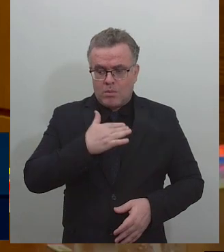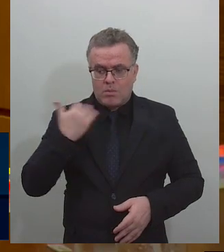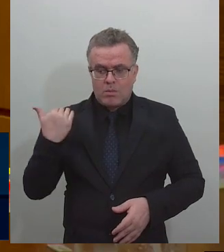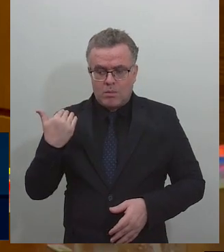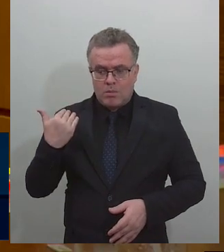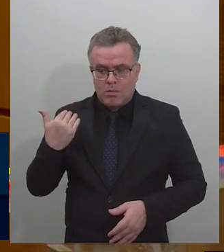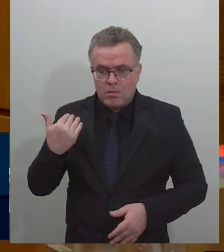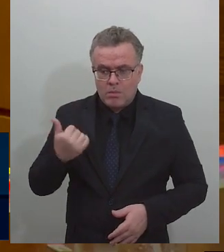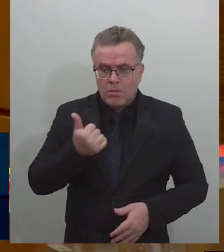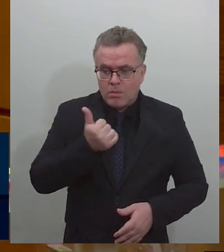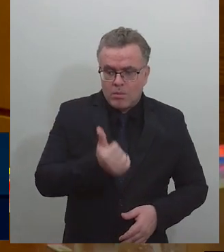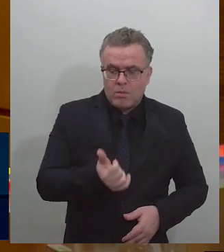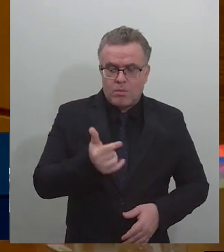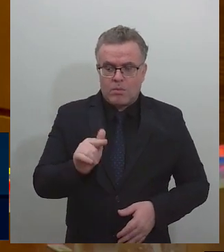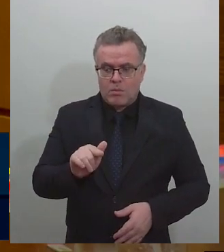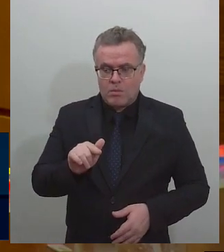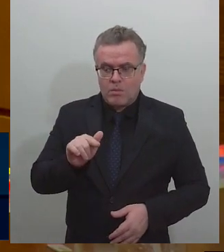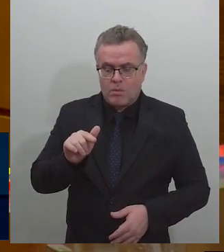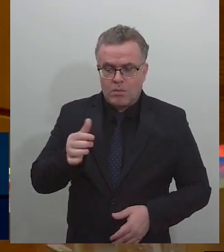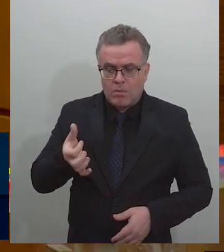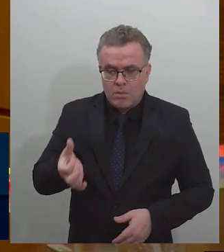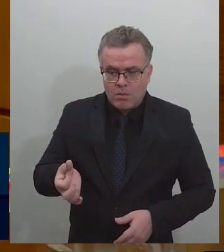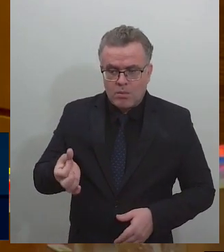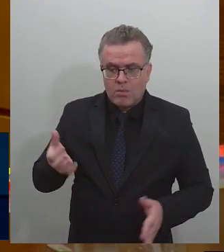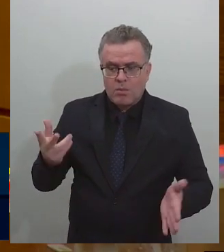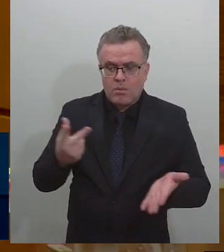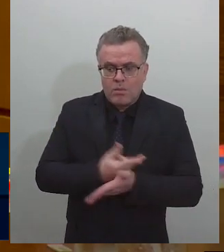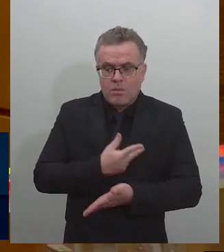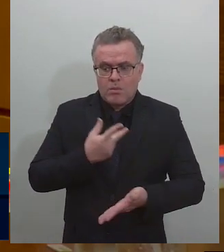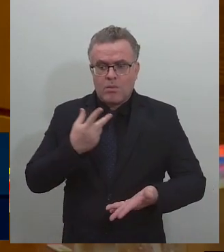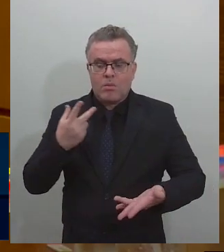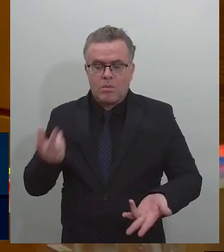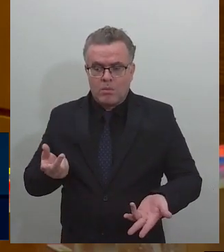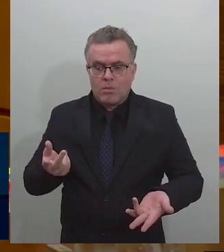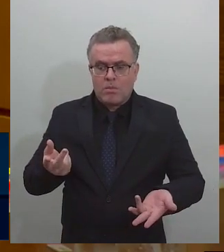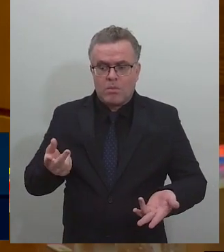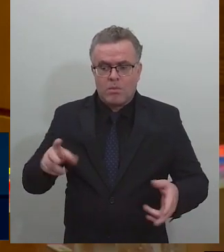176 ocorreram em acidentes de trânsito